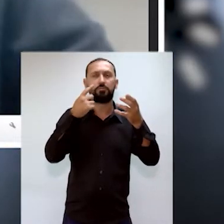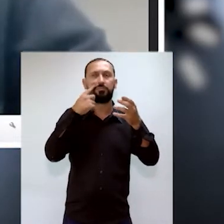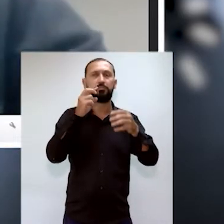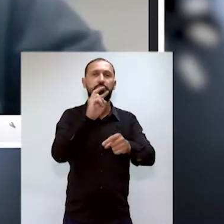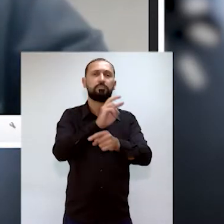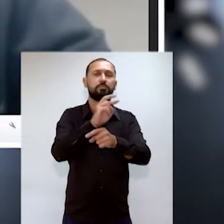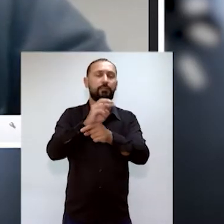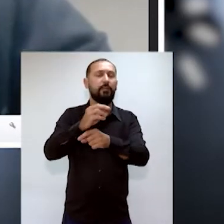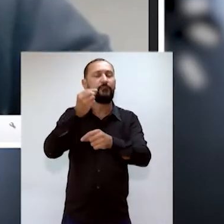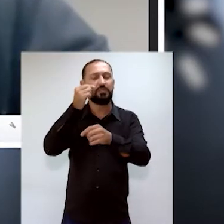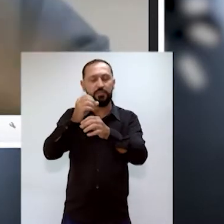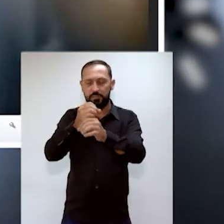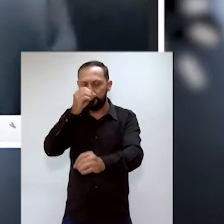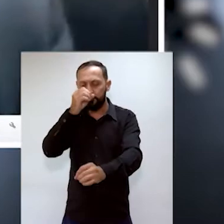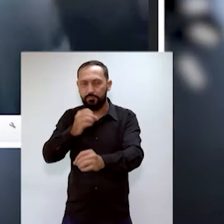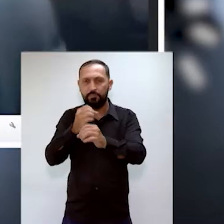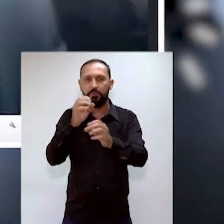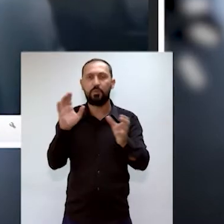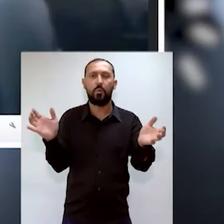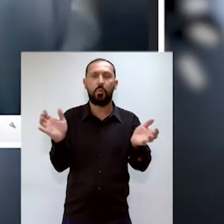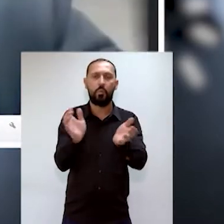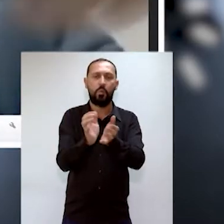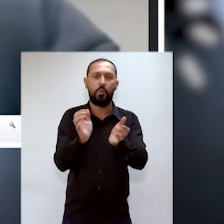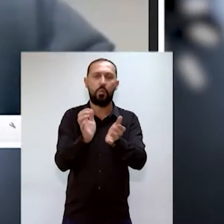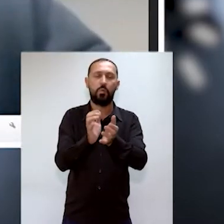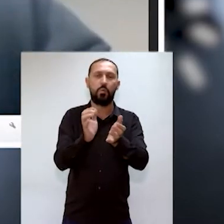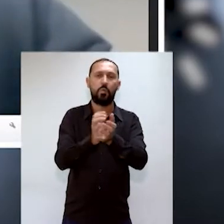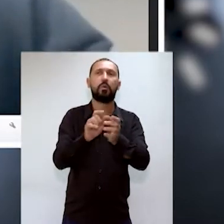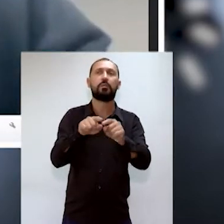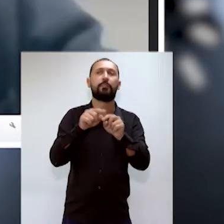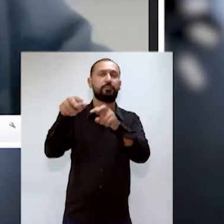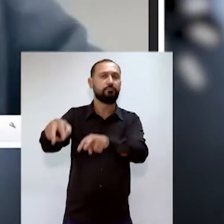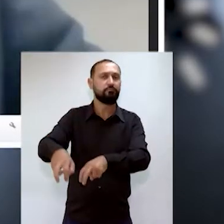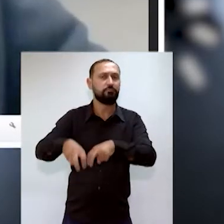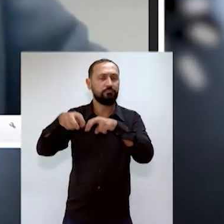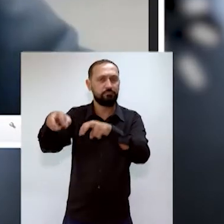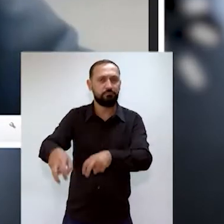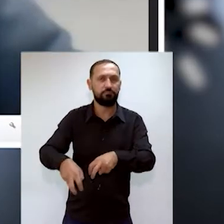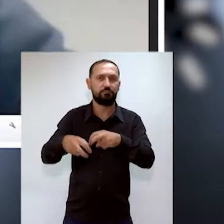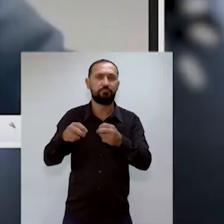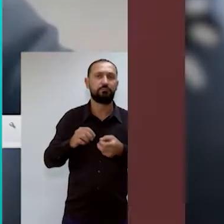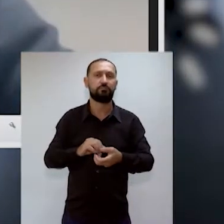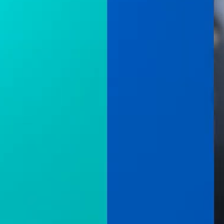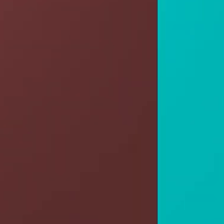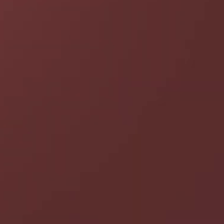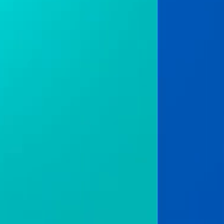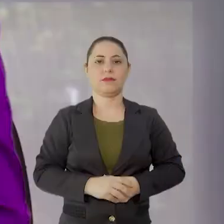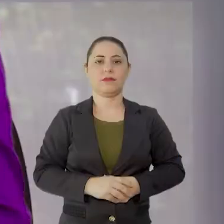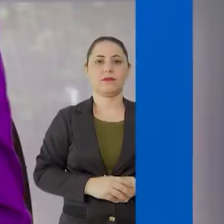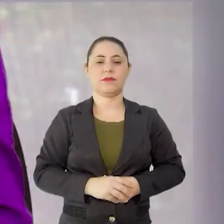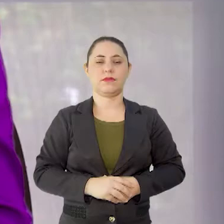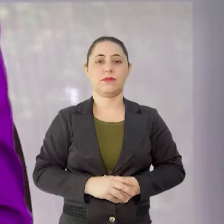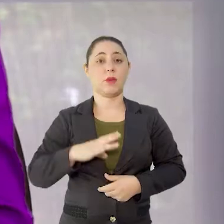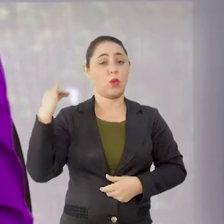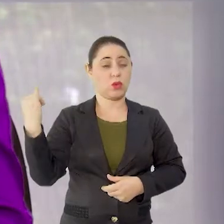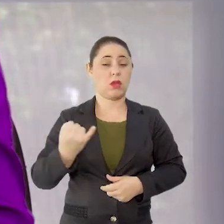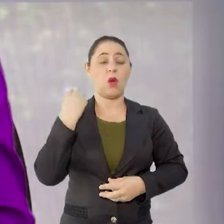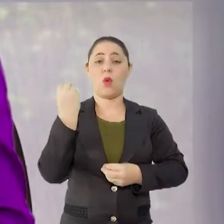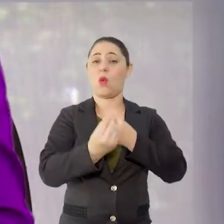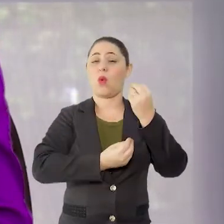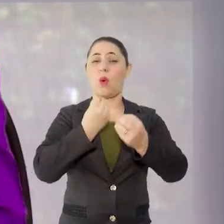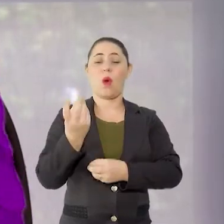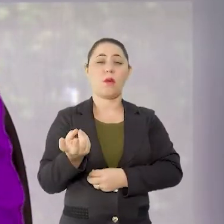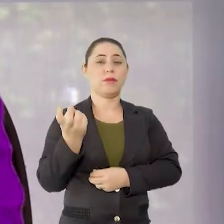sonorização, a fazenda experimental, né, o pessoal lá das ciências agrárias que... O livro e a